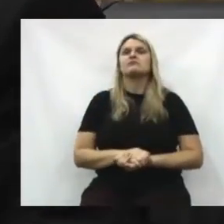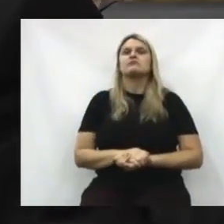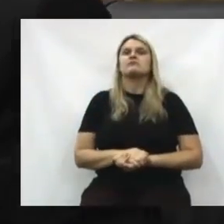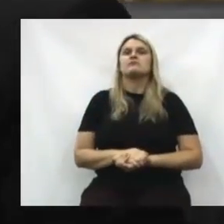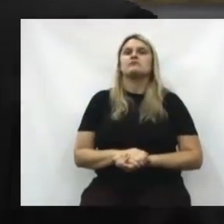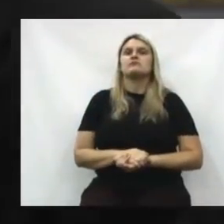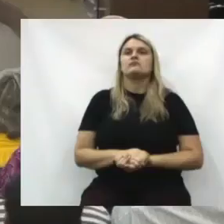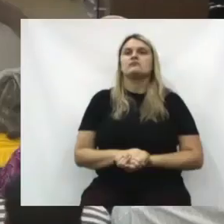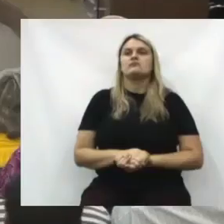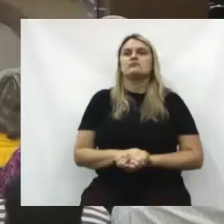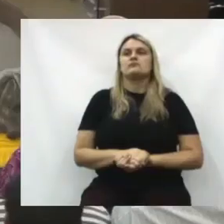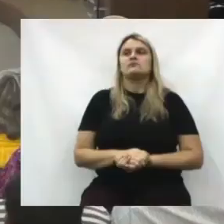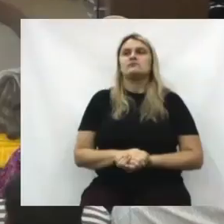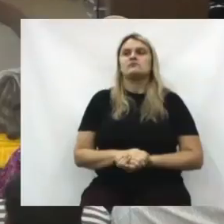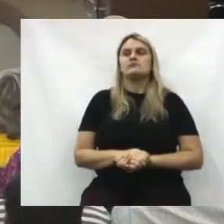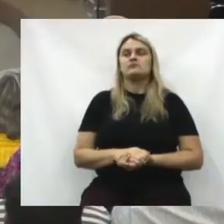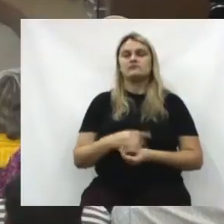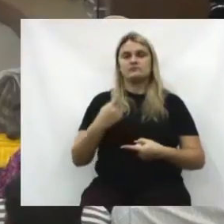do país.